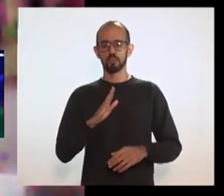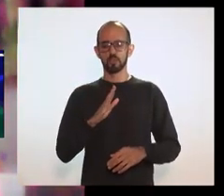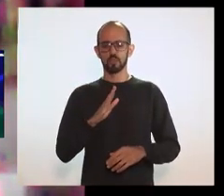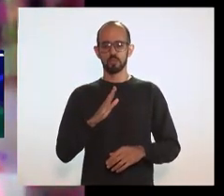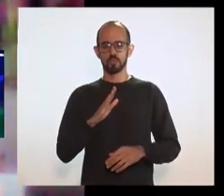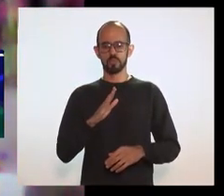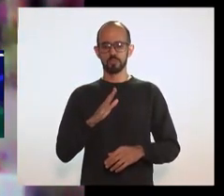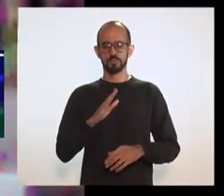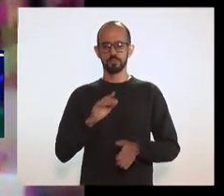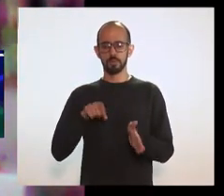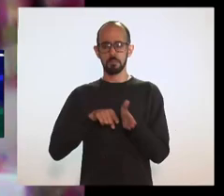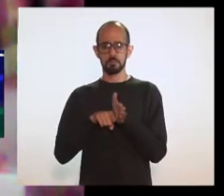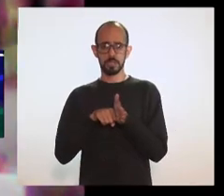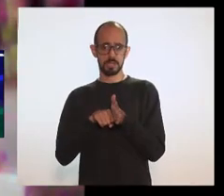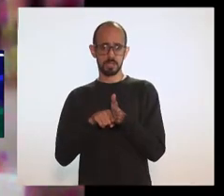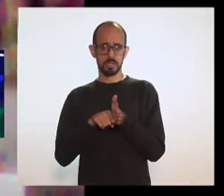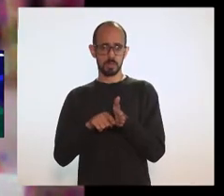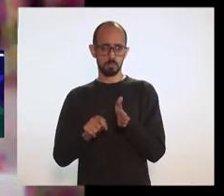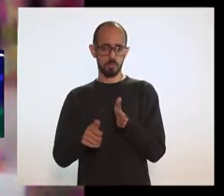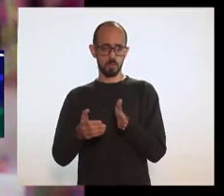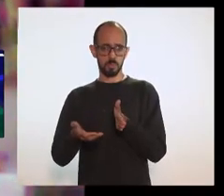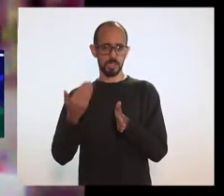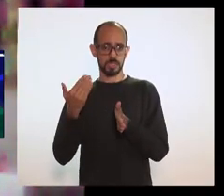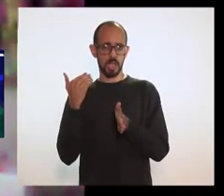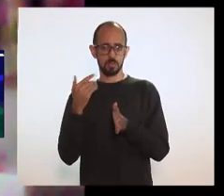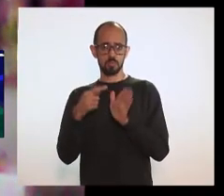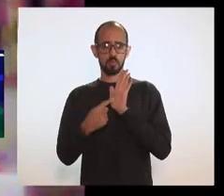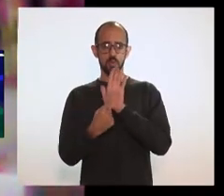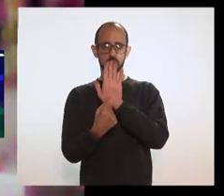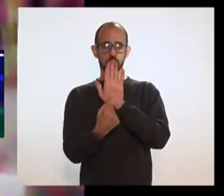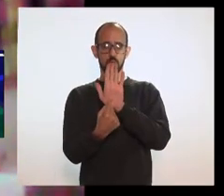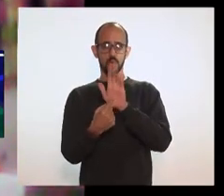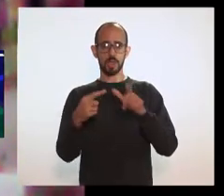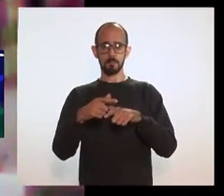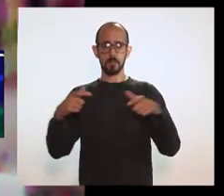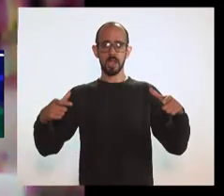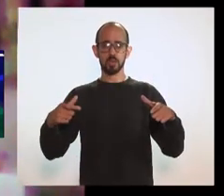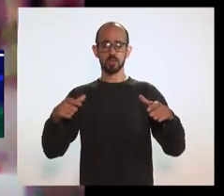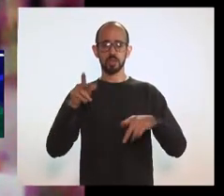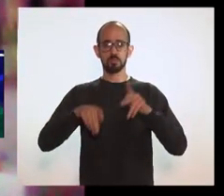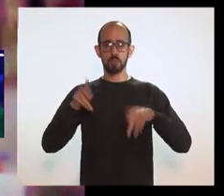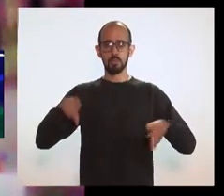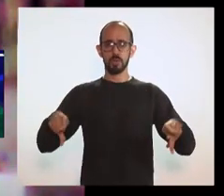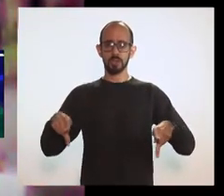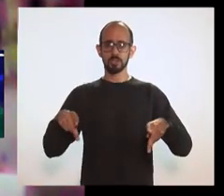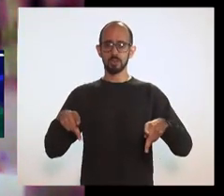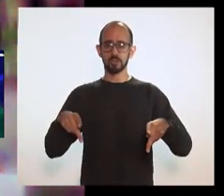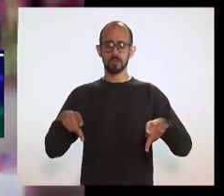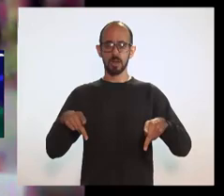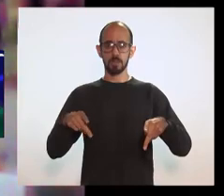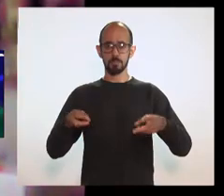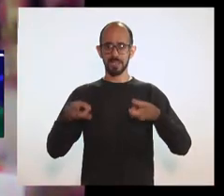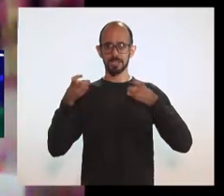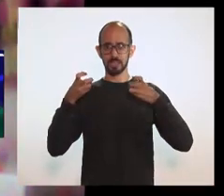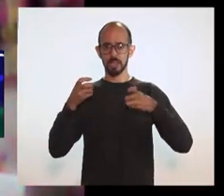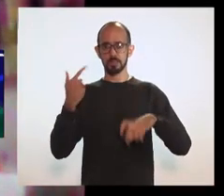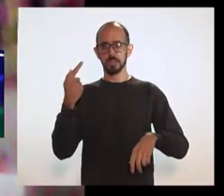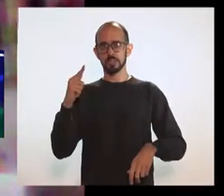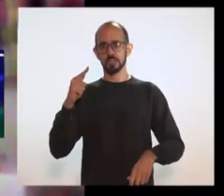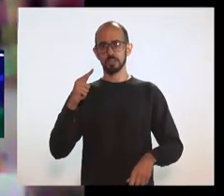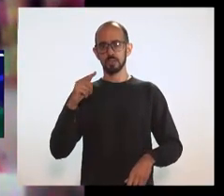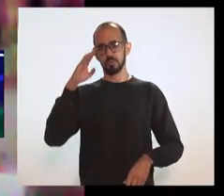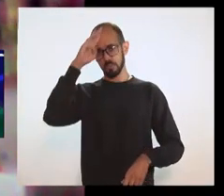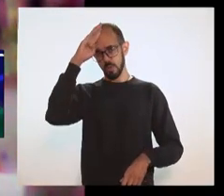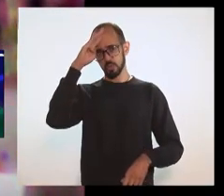Saiu uma pesquisa recente mostrando que a maior parte da população já reconhece que a gestão Jair Bolsonaro é péssima